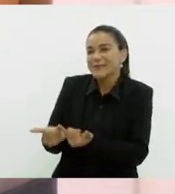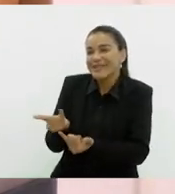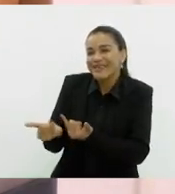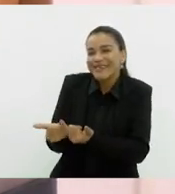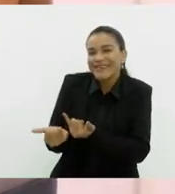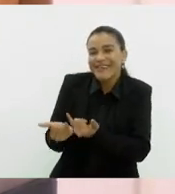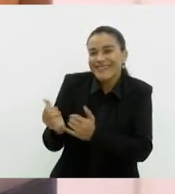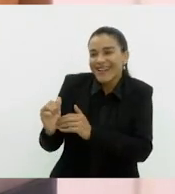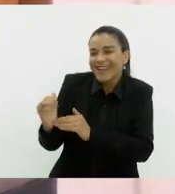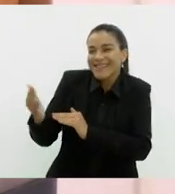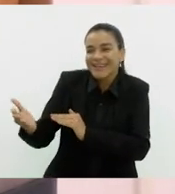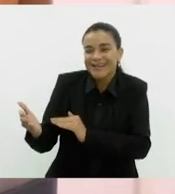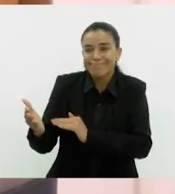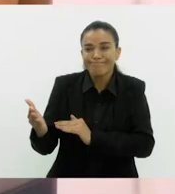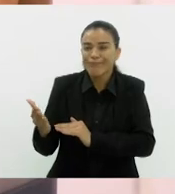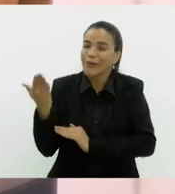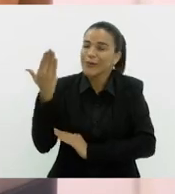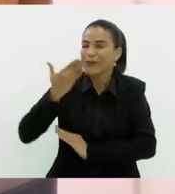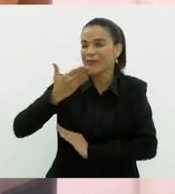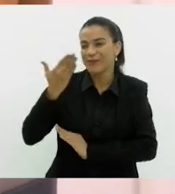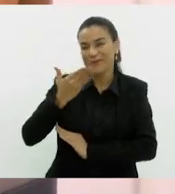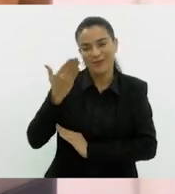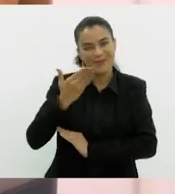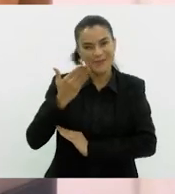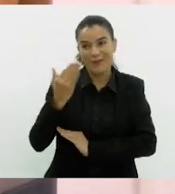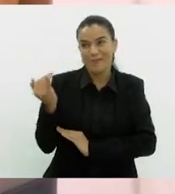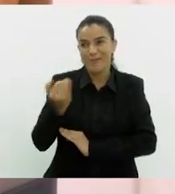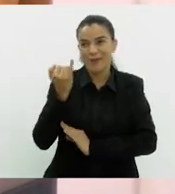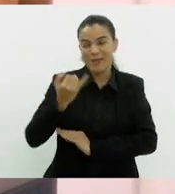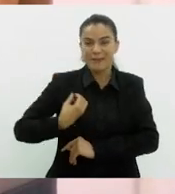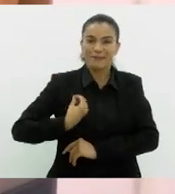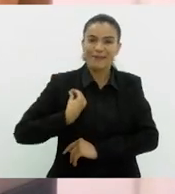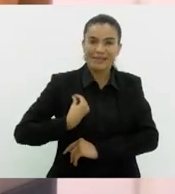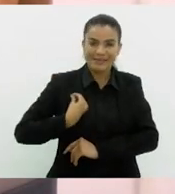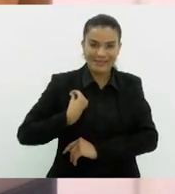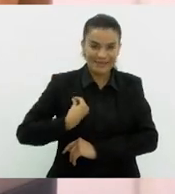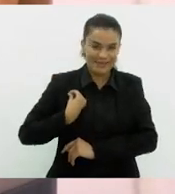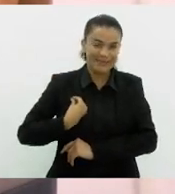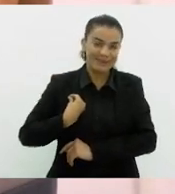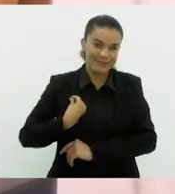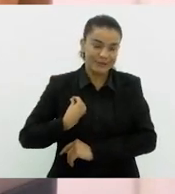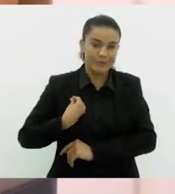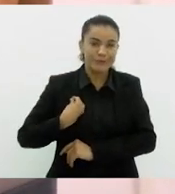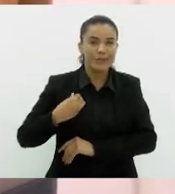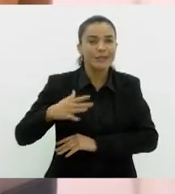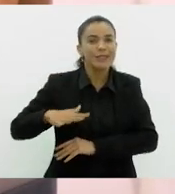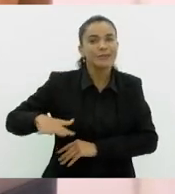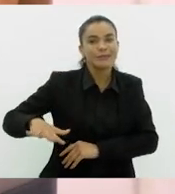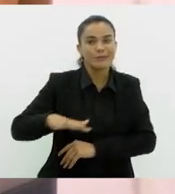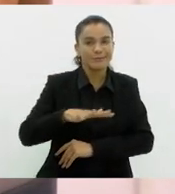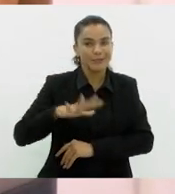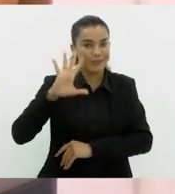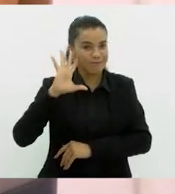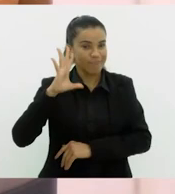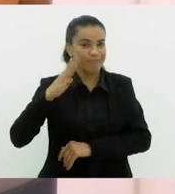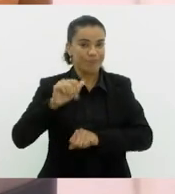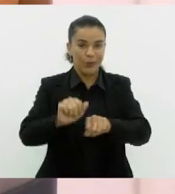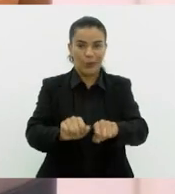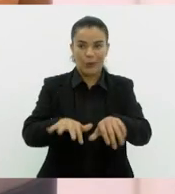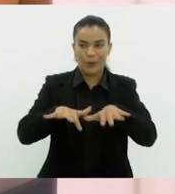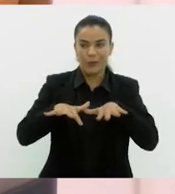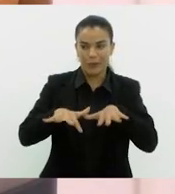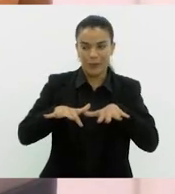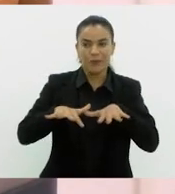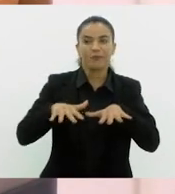tinha visto ainda. Por isso que a gente fala da importância da nossa presença nesses espaços de decisão, no parlamento, porque a gente